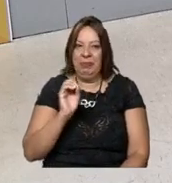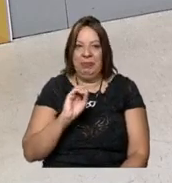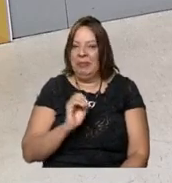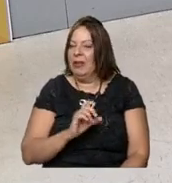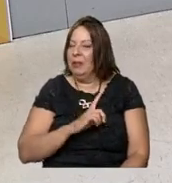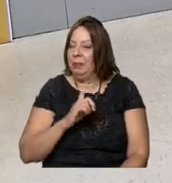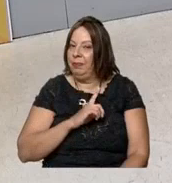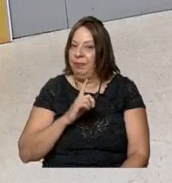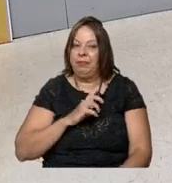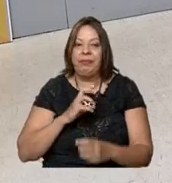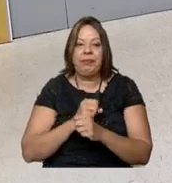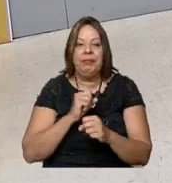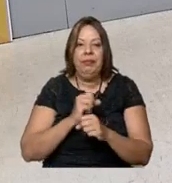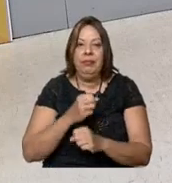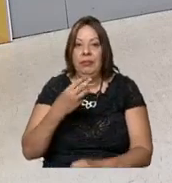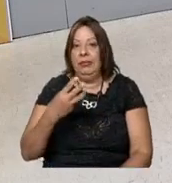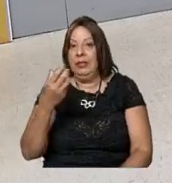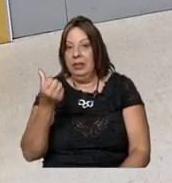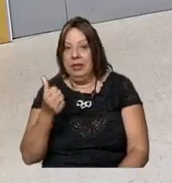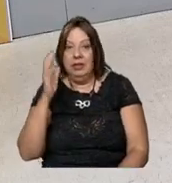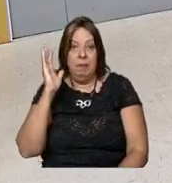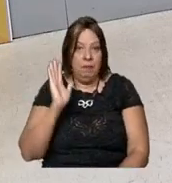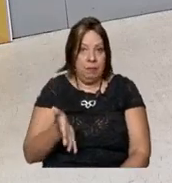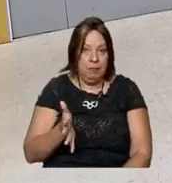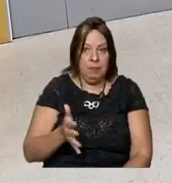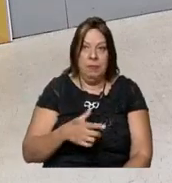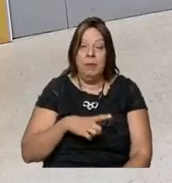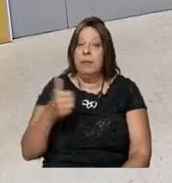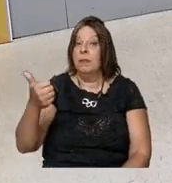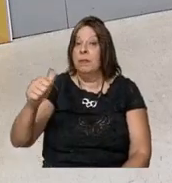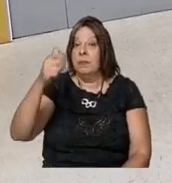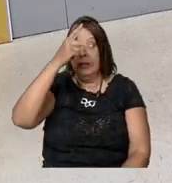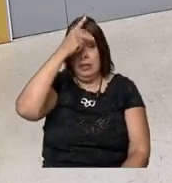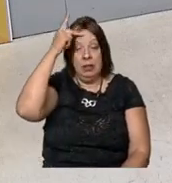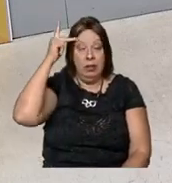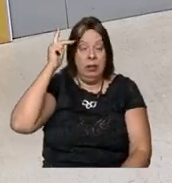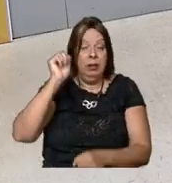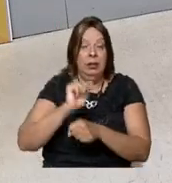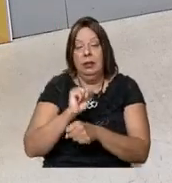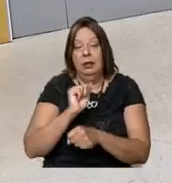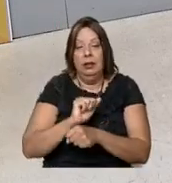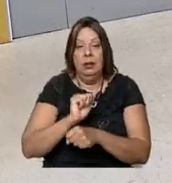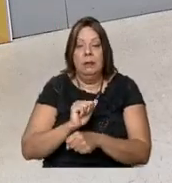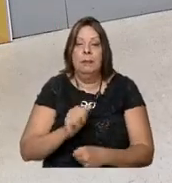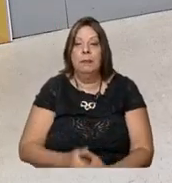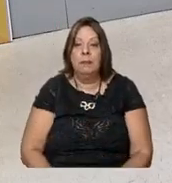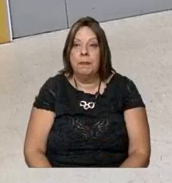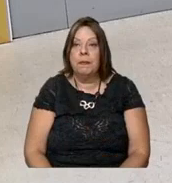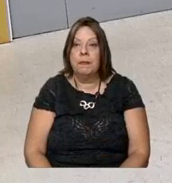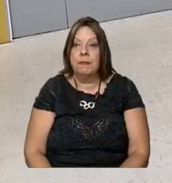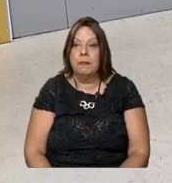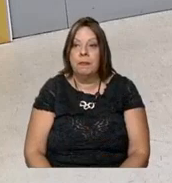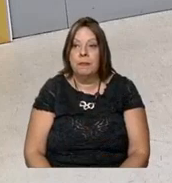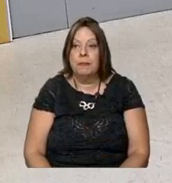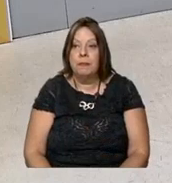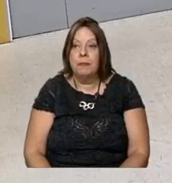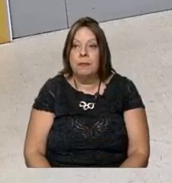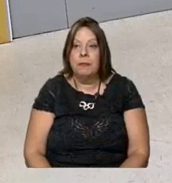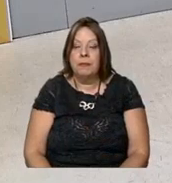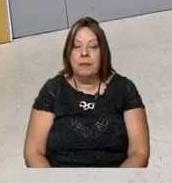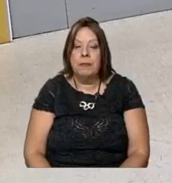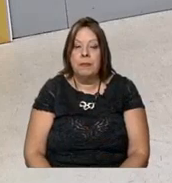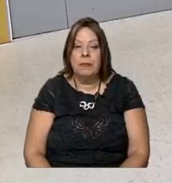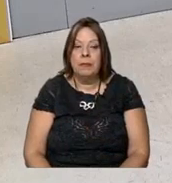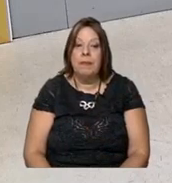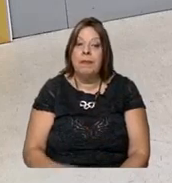Messiane. 36 bolinhas chamadas, ó, e 11 títulos na expectativa. Vamos lá, expectativa